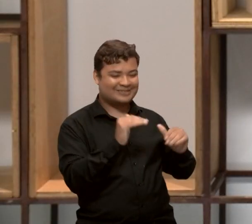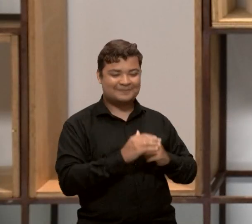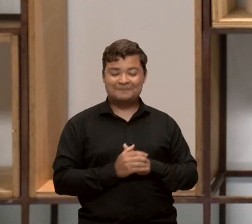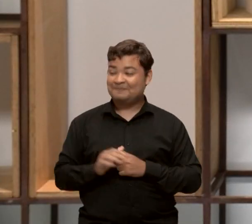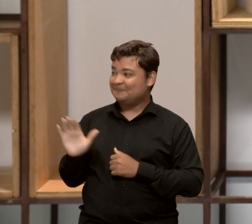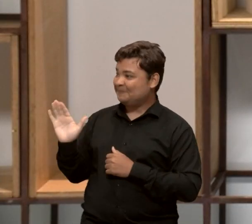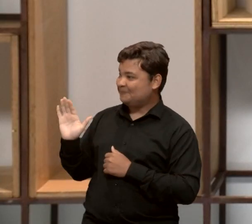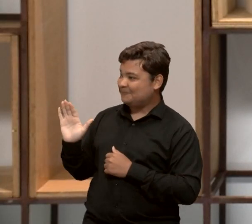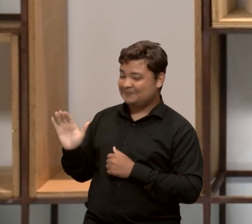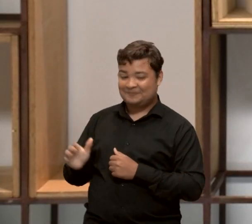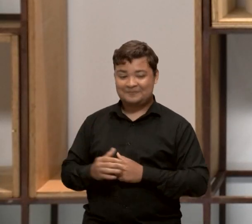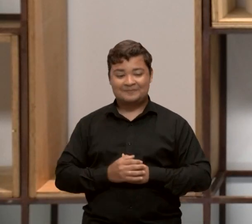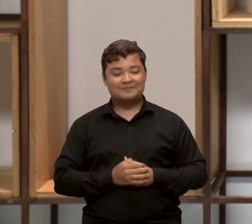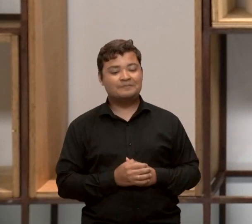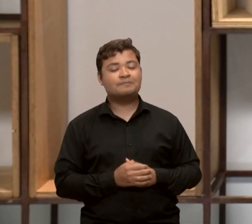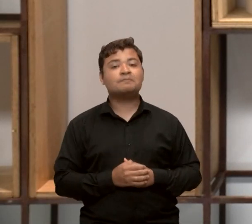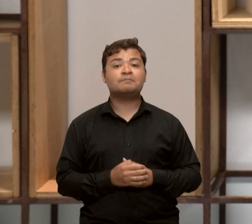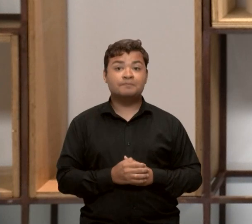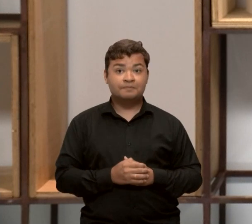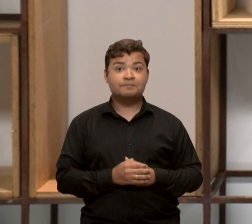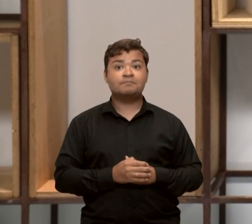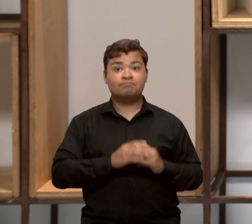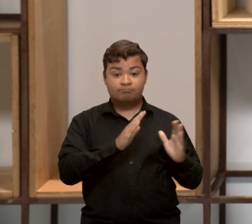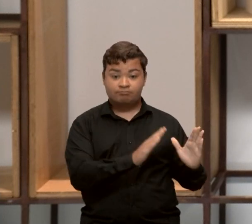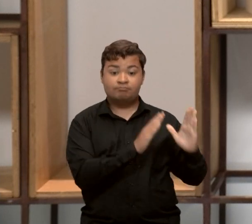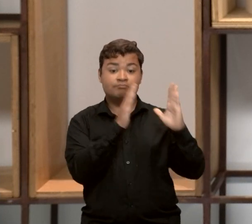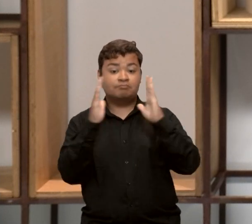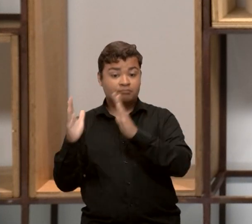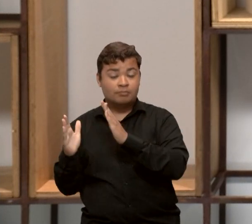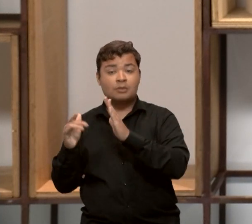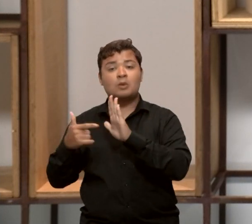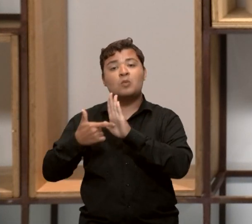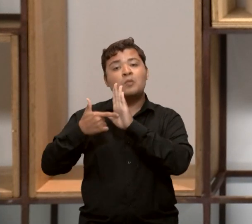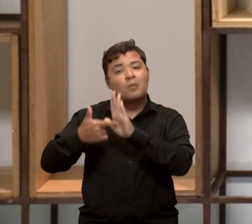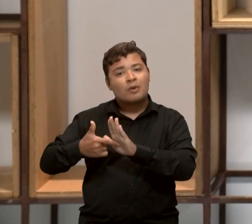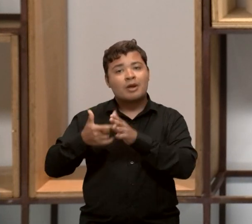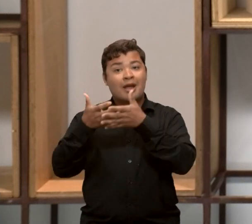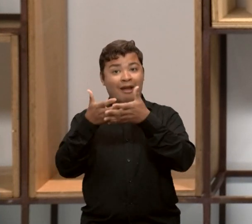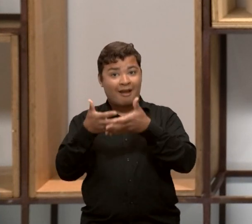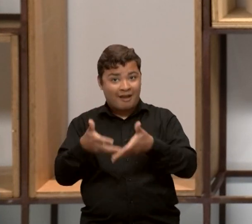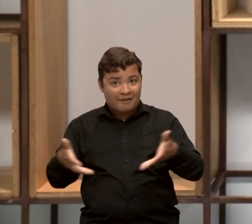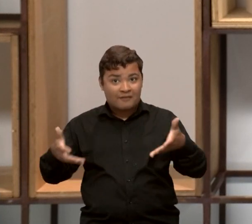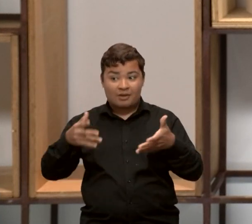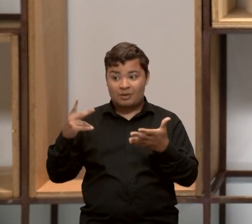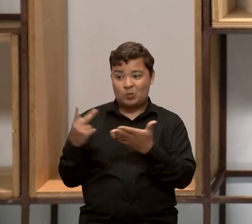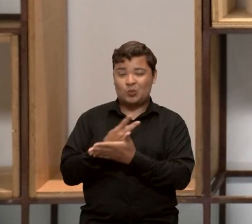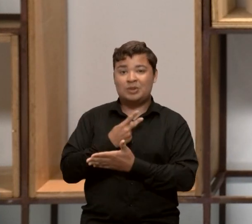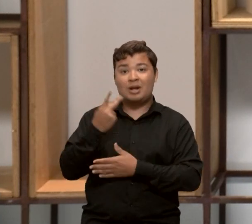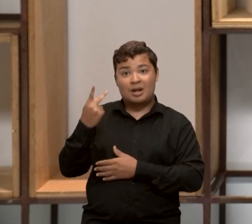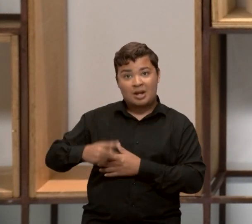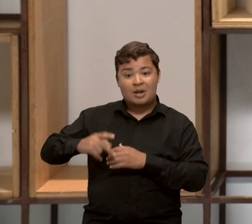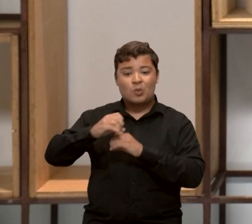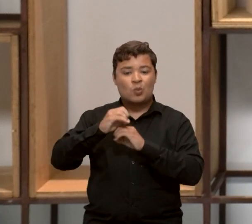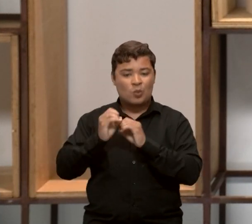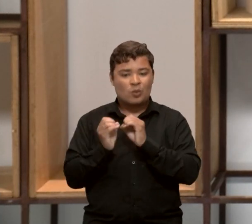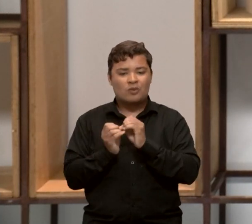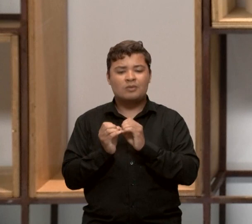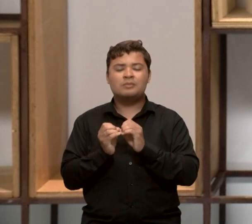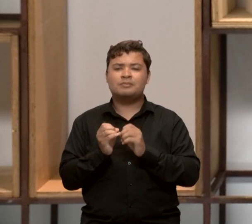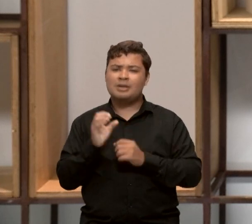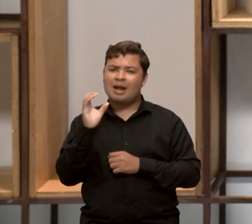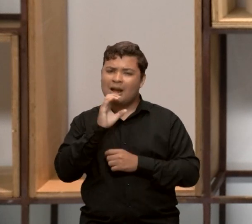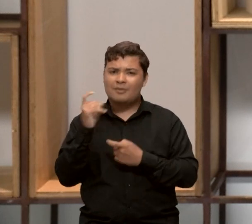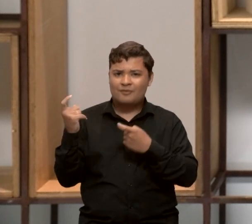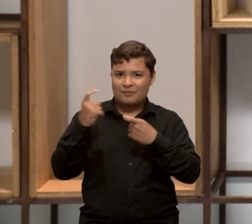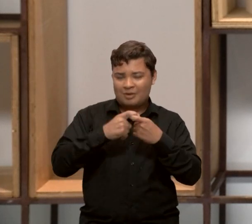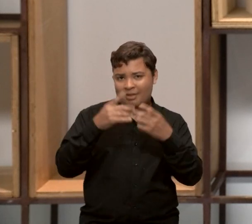Tchau. Bom, e no próximo bloco a gente te conta sobre eventos que ocorrem na UFG. Daqui a pouquinho a gente te conta